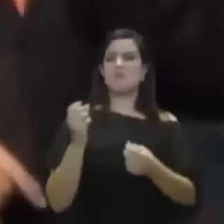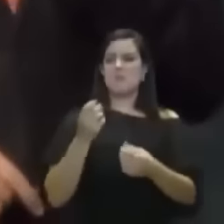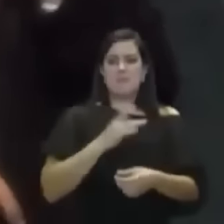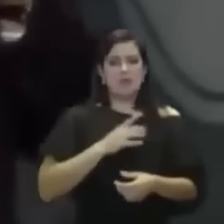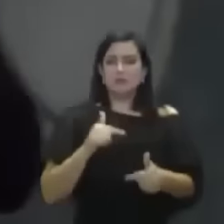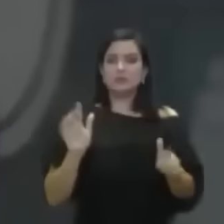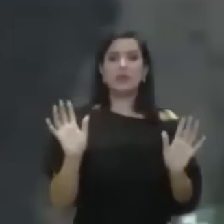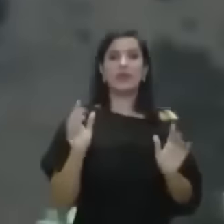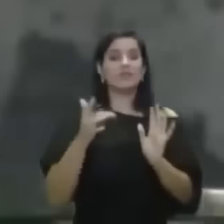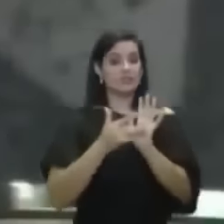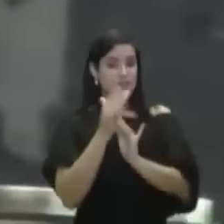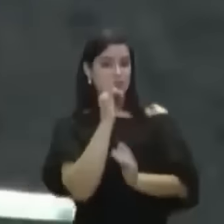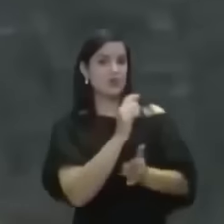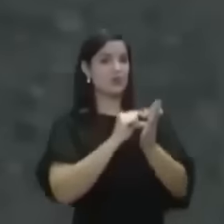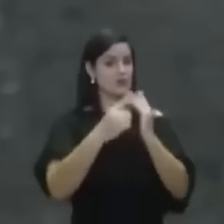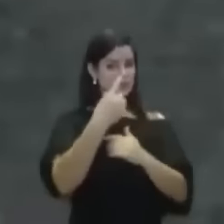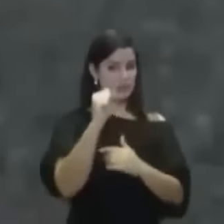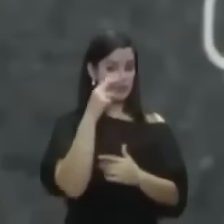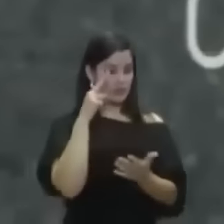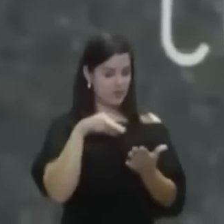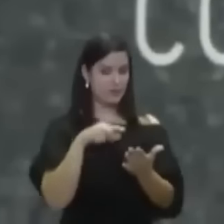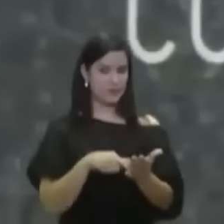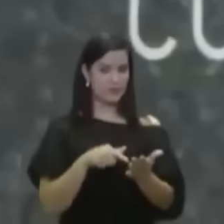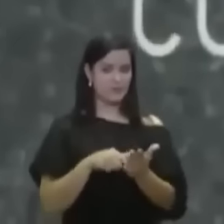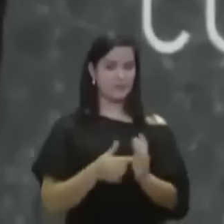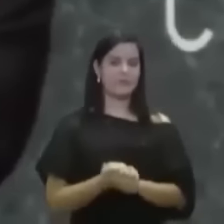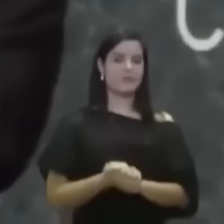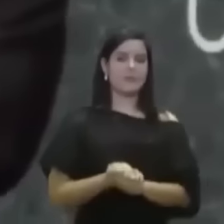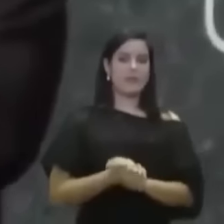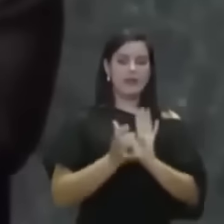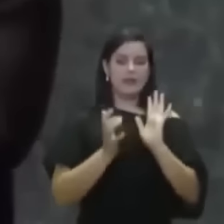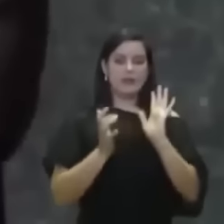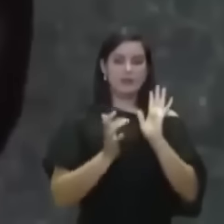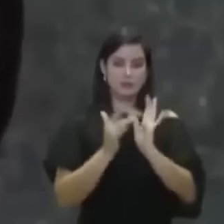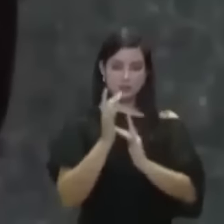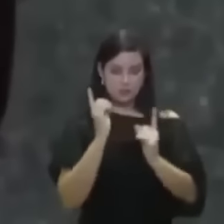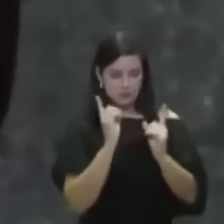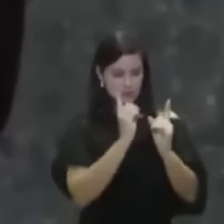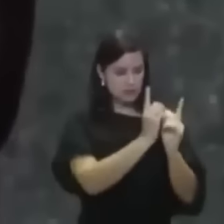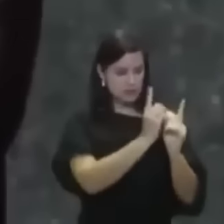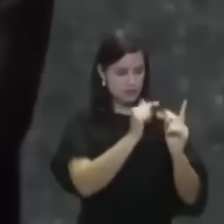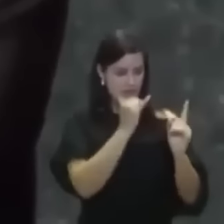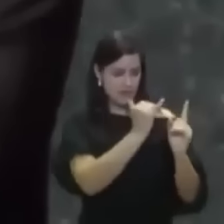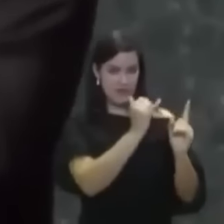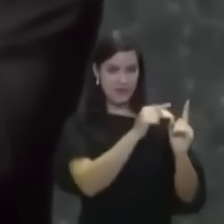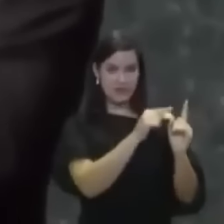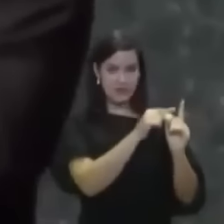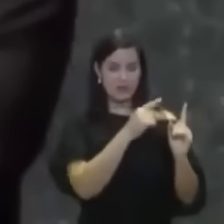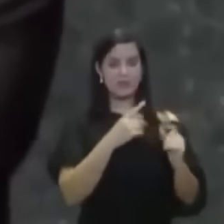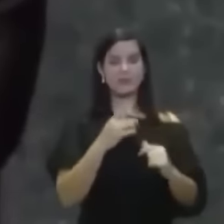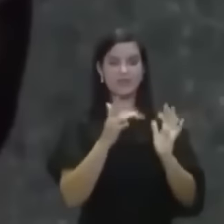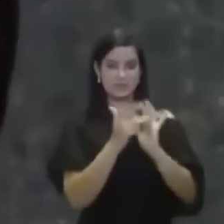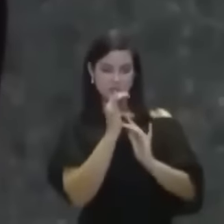para ele o versículo 18, confira comigo. Jesus se aproxima de Pedro e diz assim para ele: em verdade te